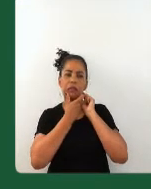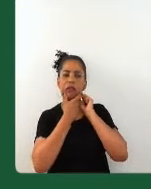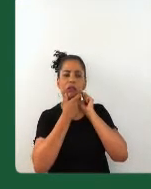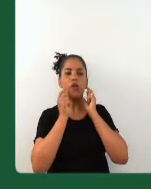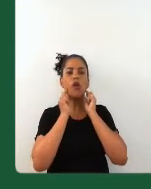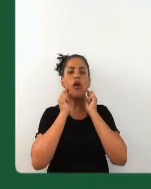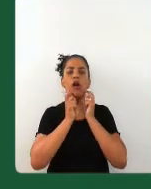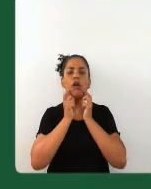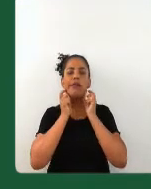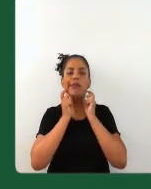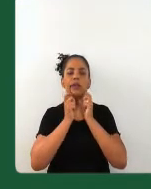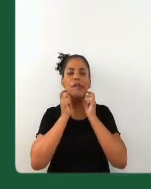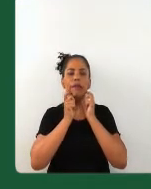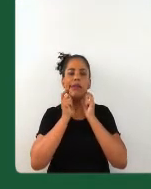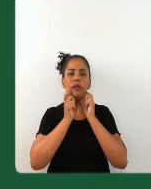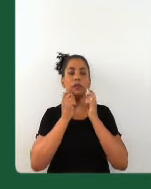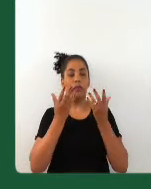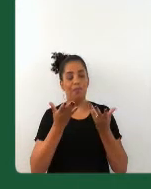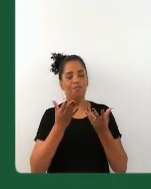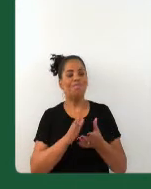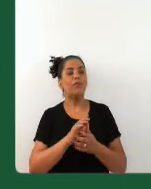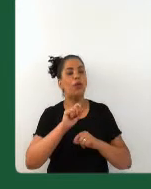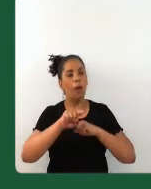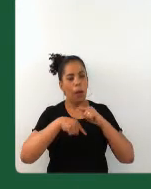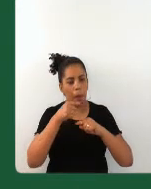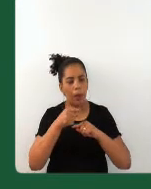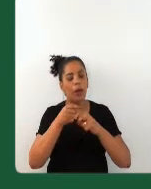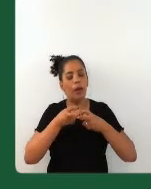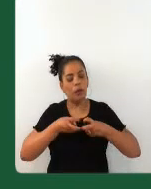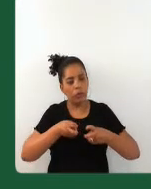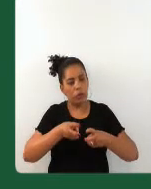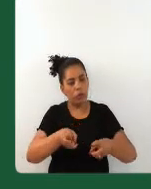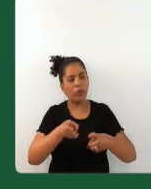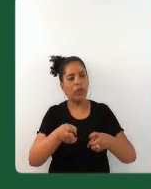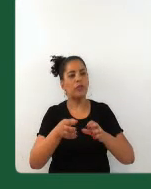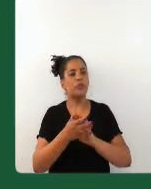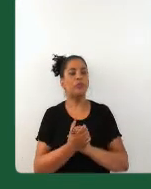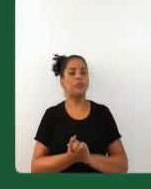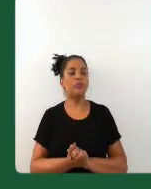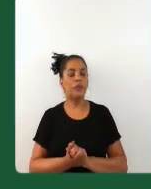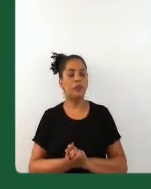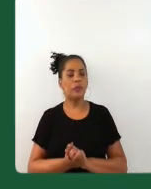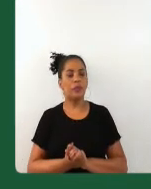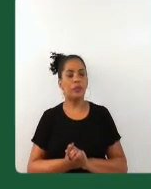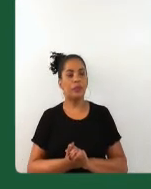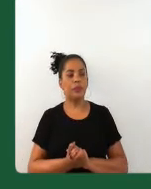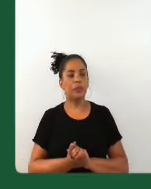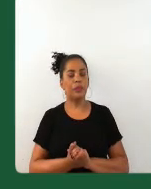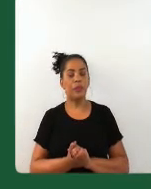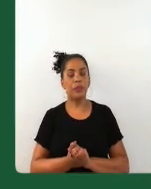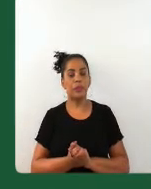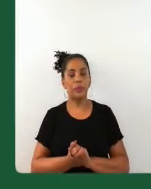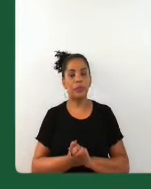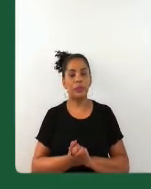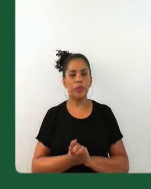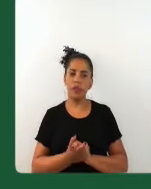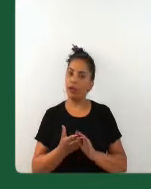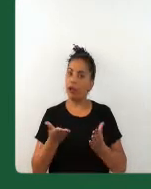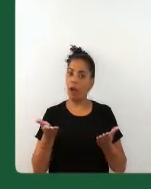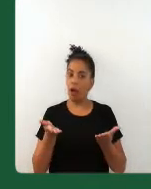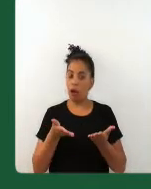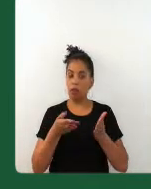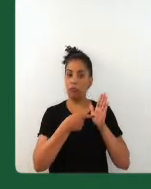óssea, depois da rotação dos retalhos, uma resolução do caso. Então, nossa estrutura hospitalar,